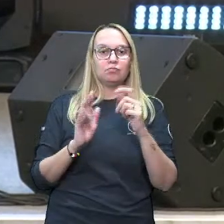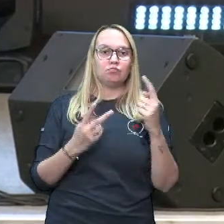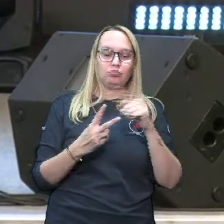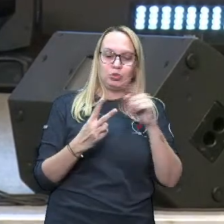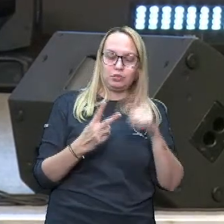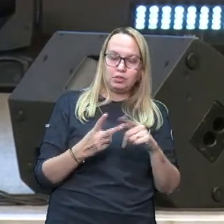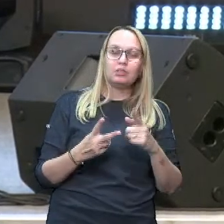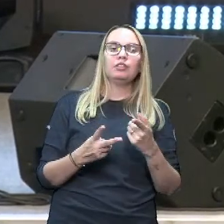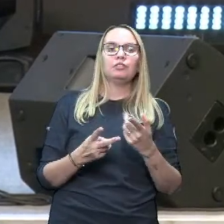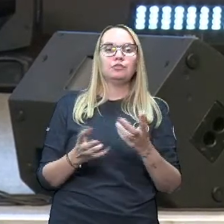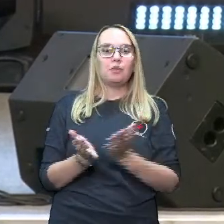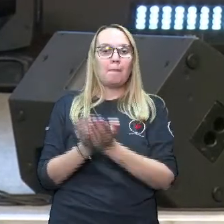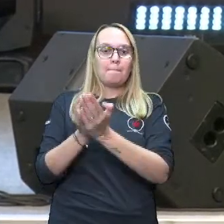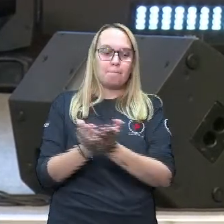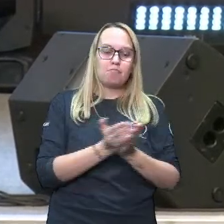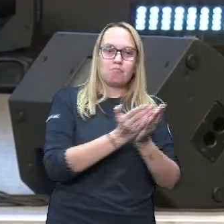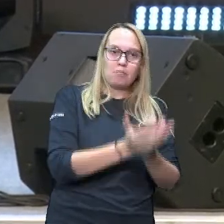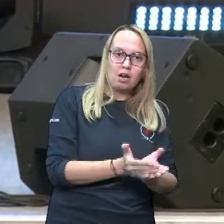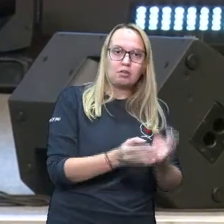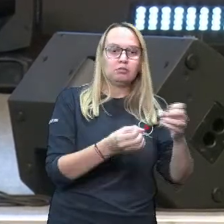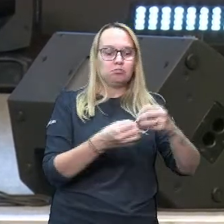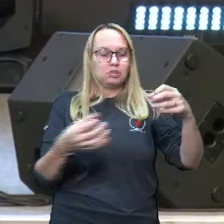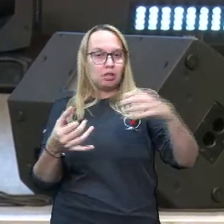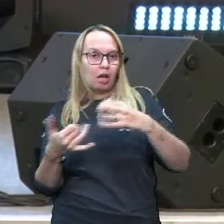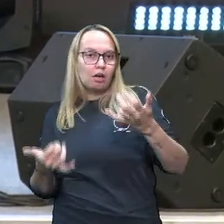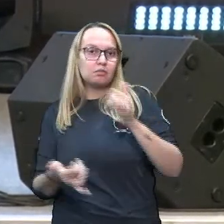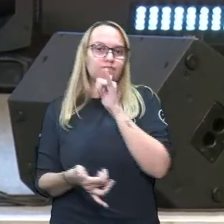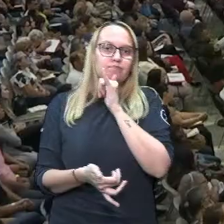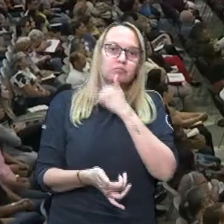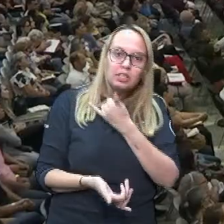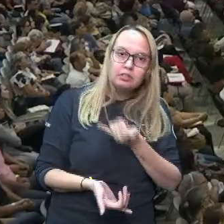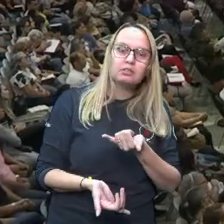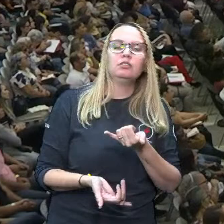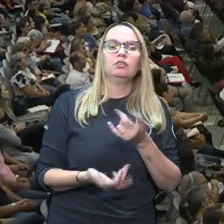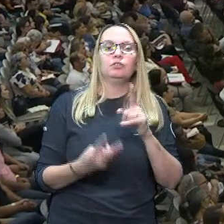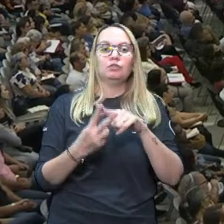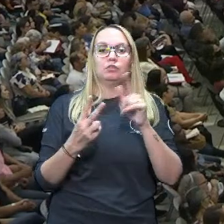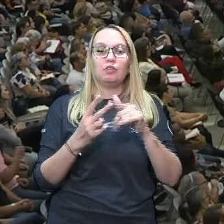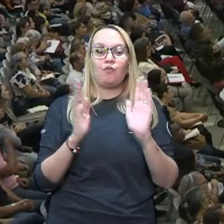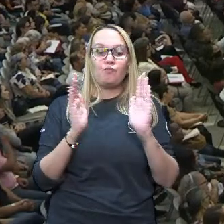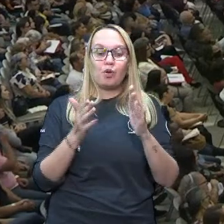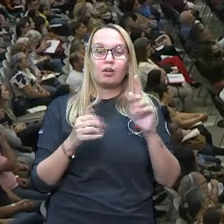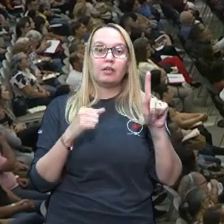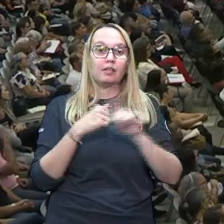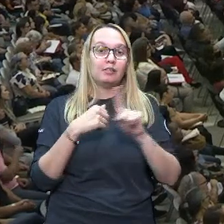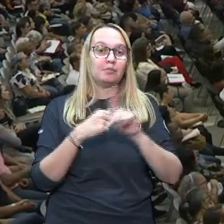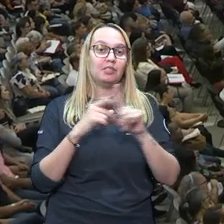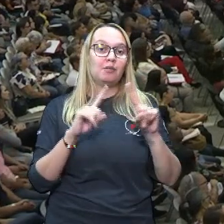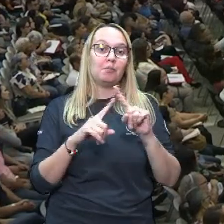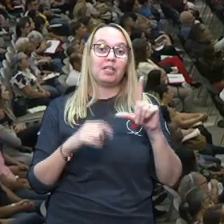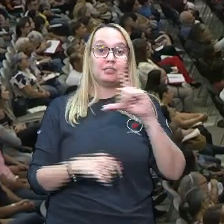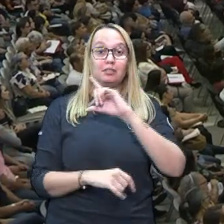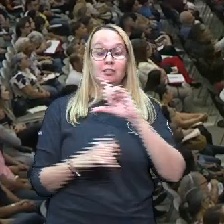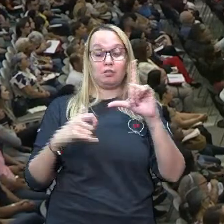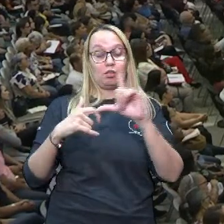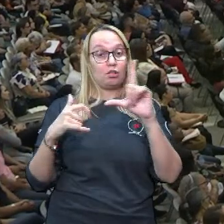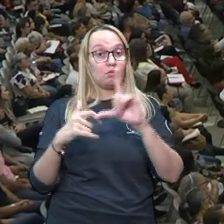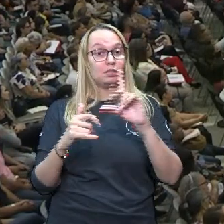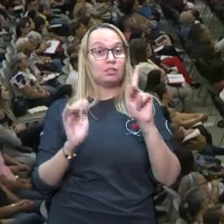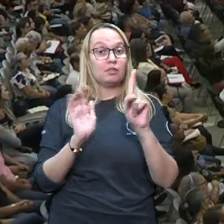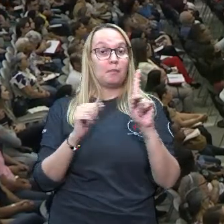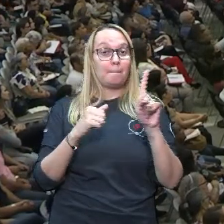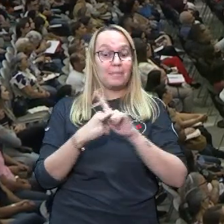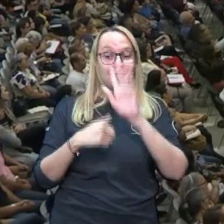frustração, os dois textos falam de milagre, os dois textos focam em Pedro, só que no primeiro texto Pedro foi chamado,